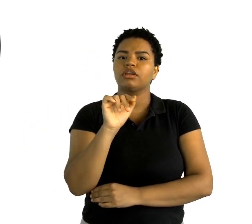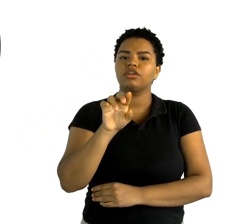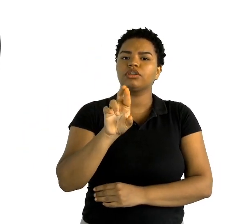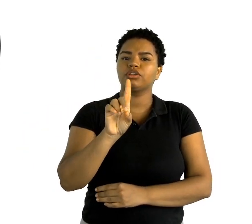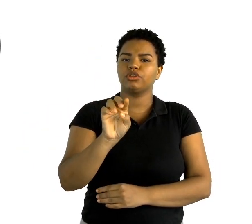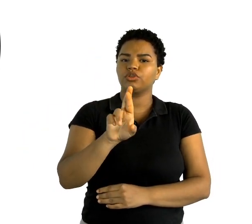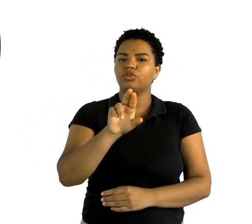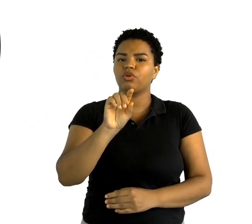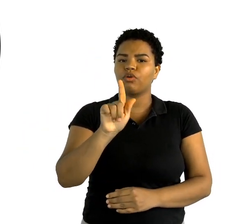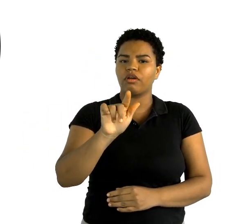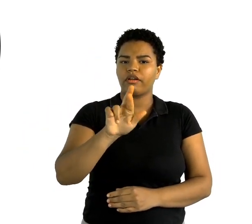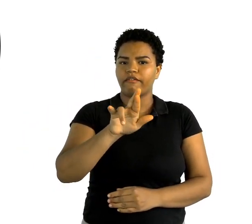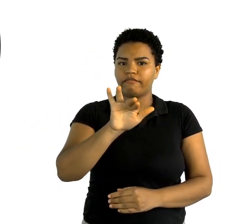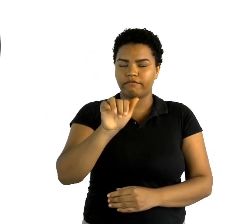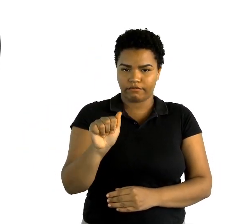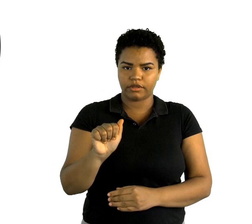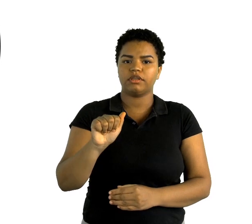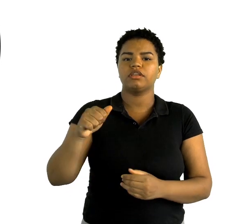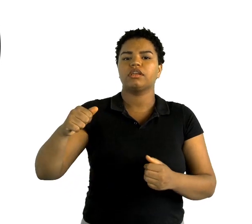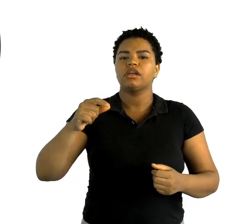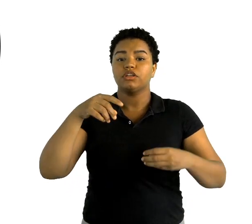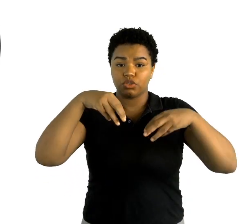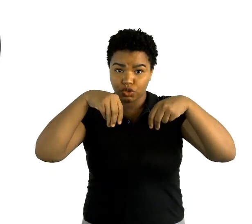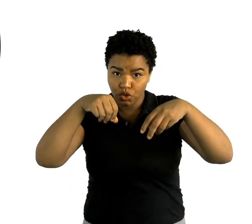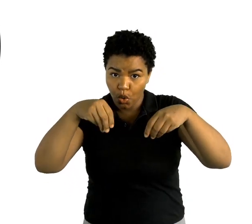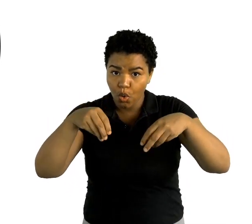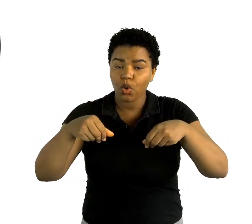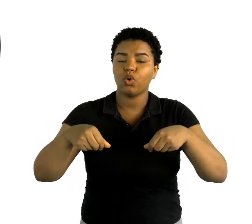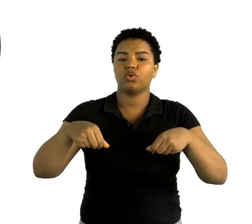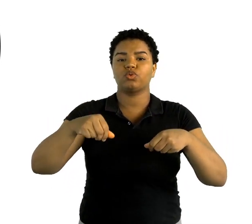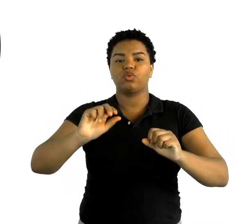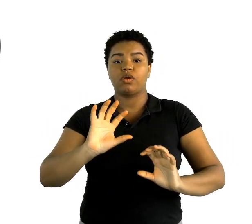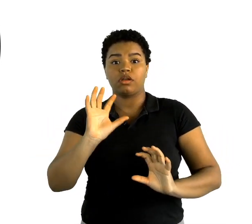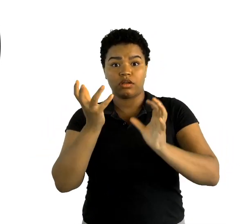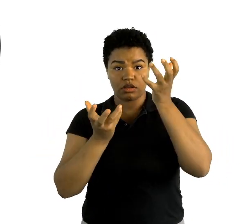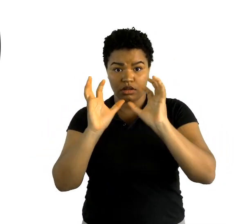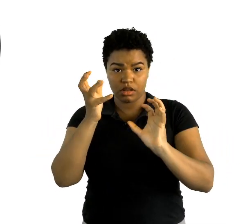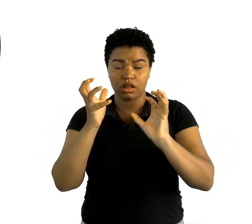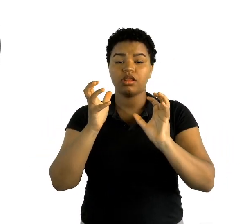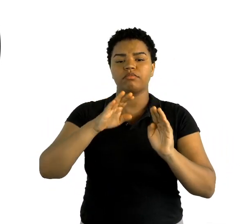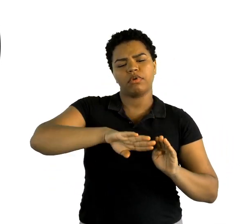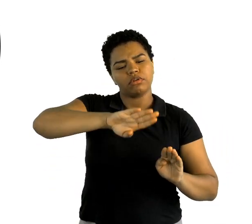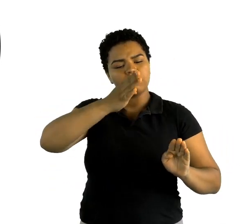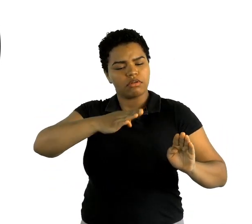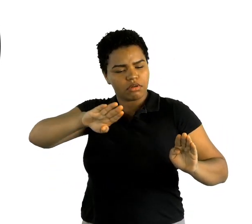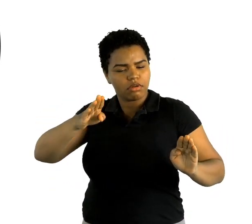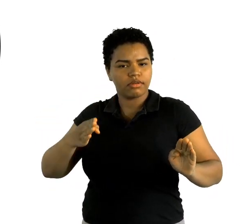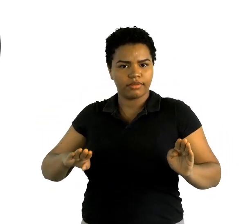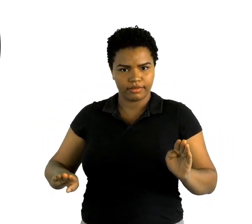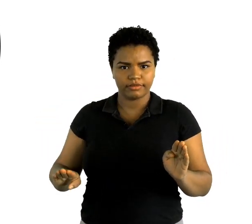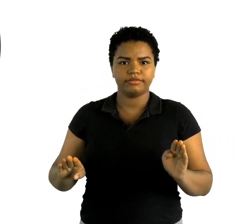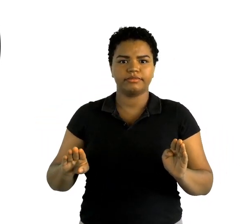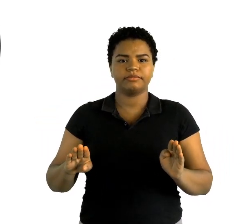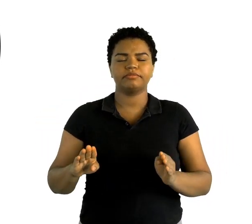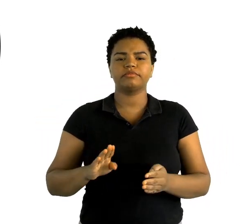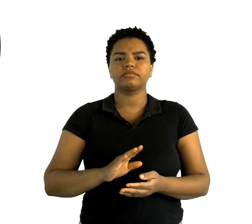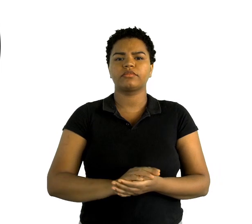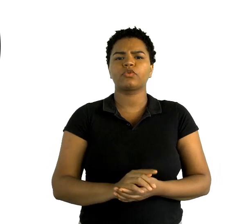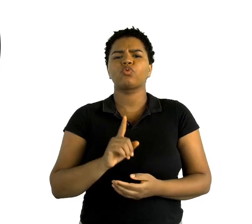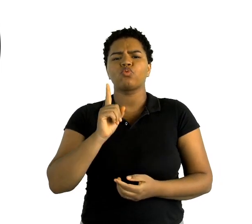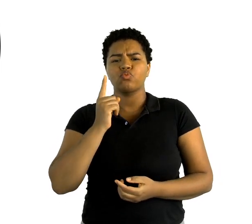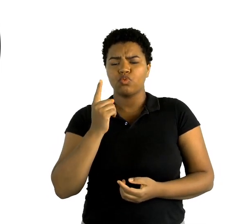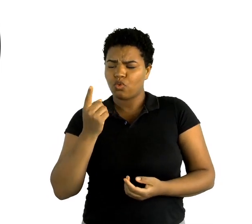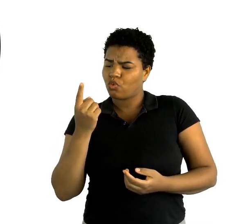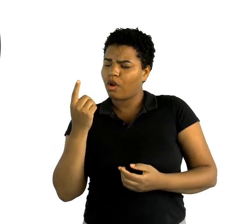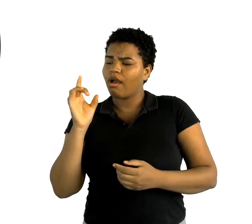hidrografia, solo, clima e relevo. Um depende do outro.